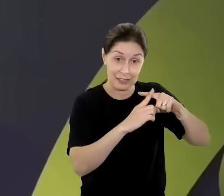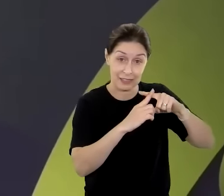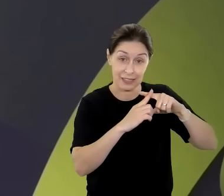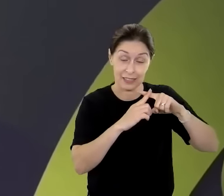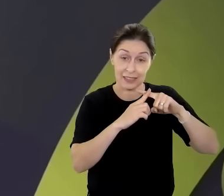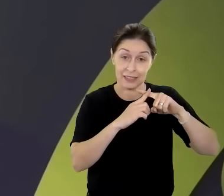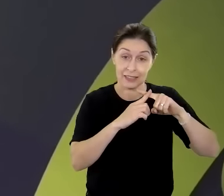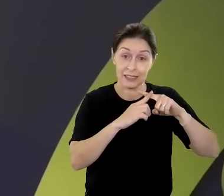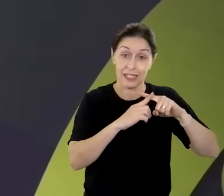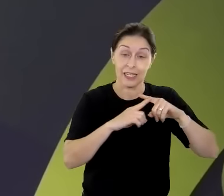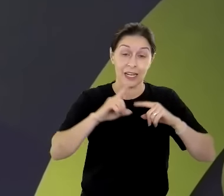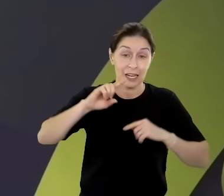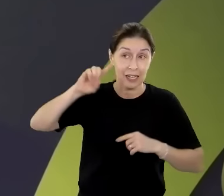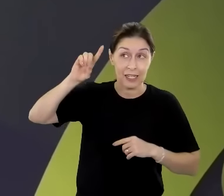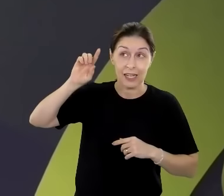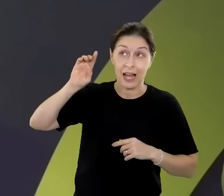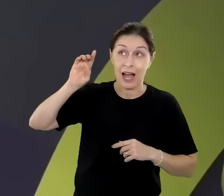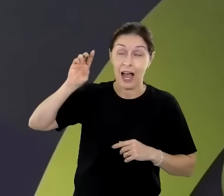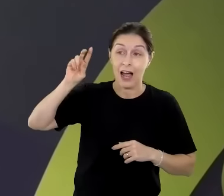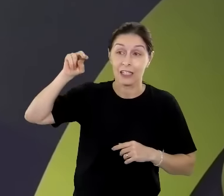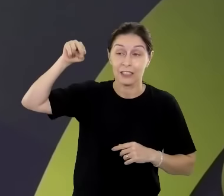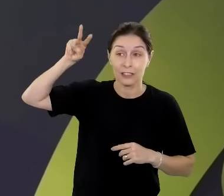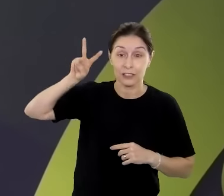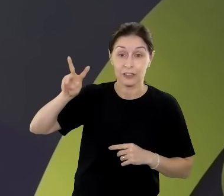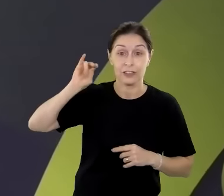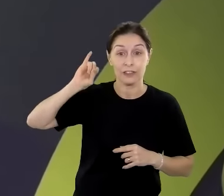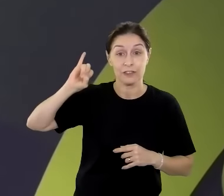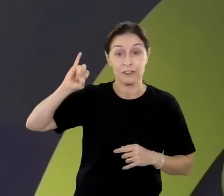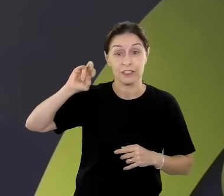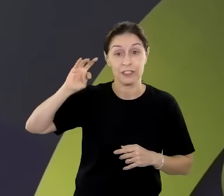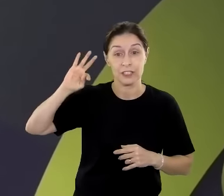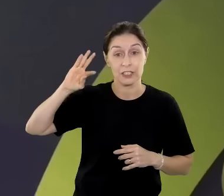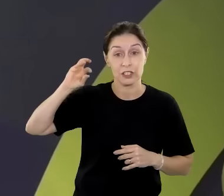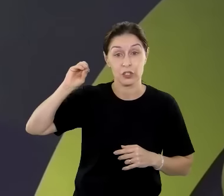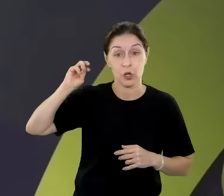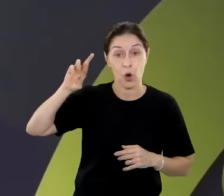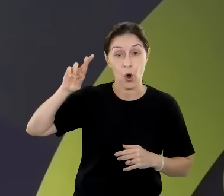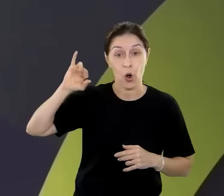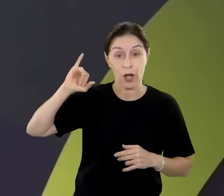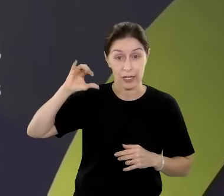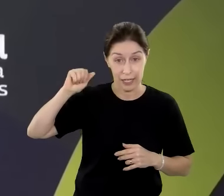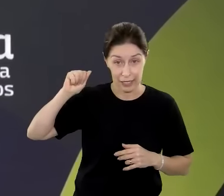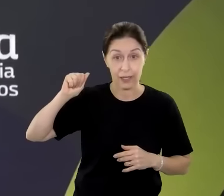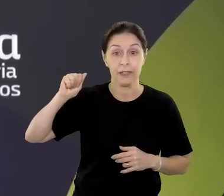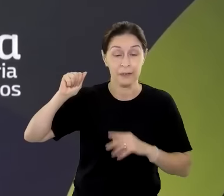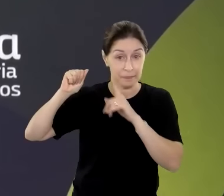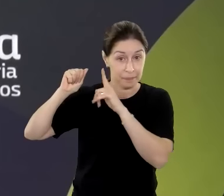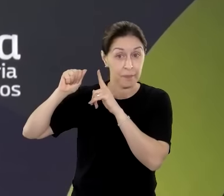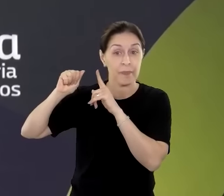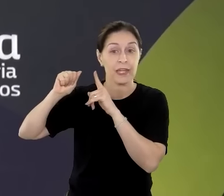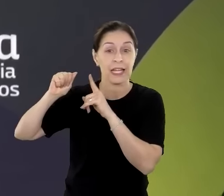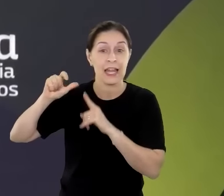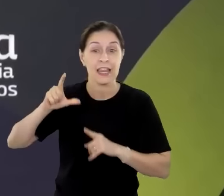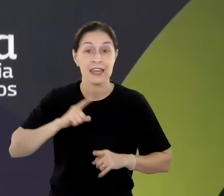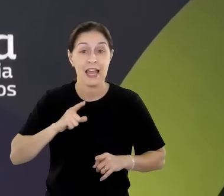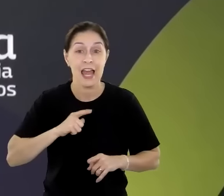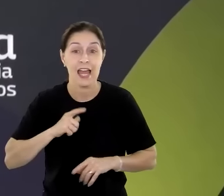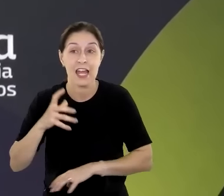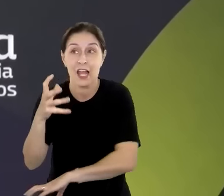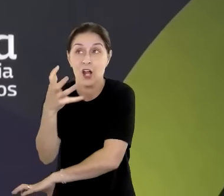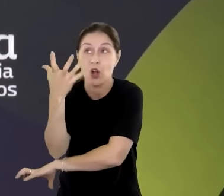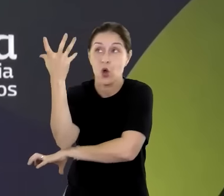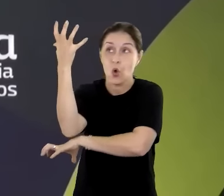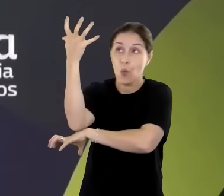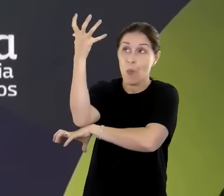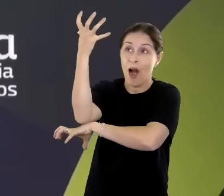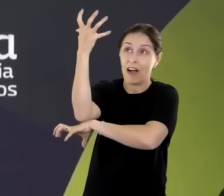cheguei, pastor Ival, para pregar, domingo. Quando eu chego, eu vi um pássaro na mangueira,